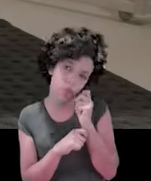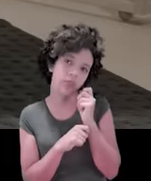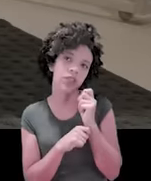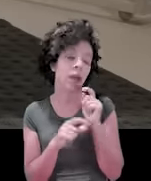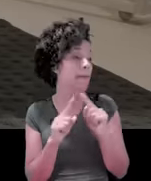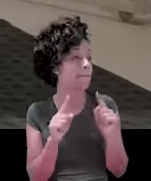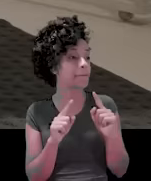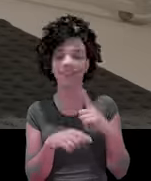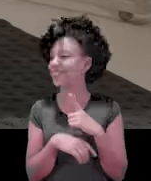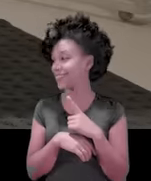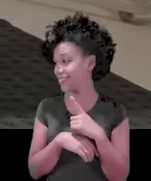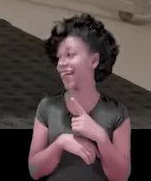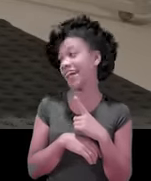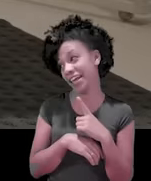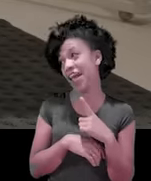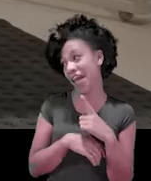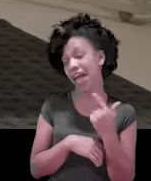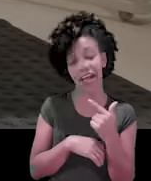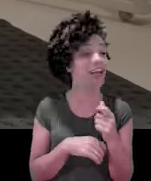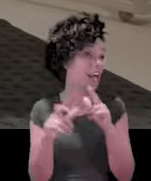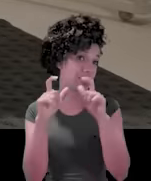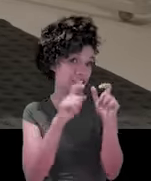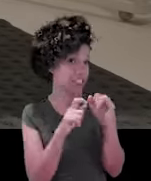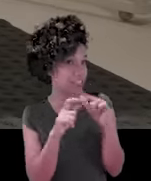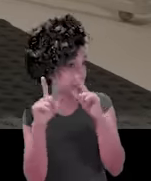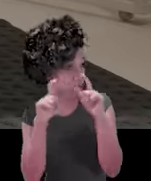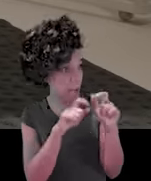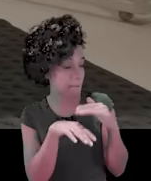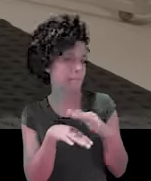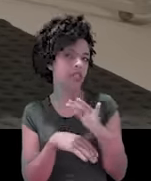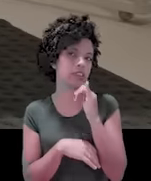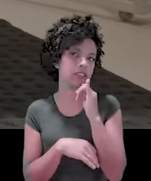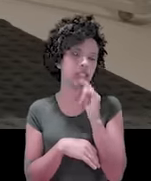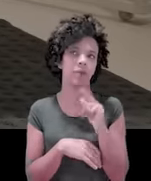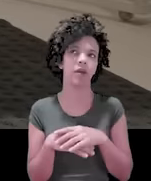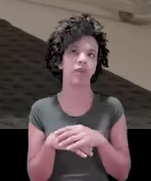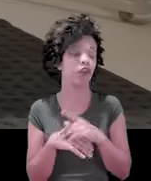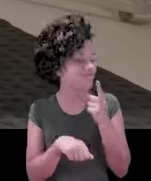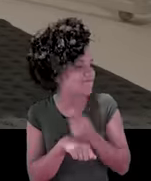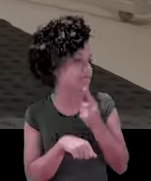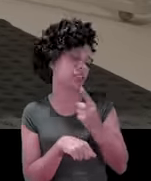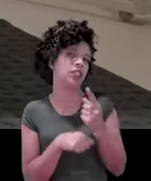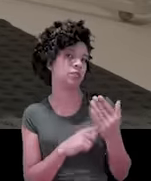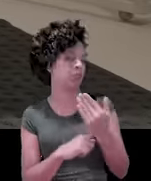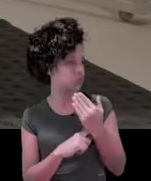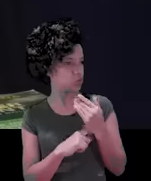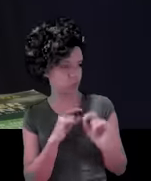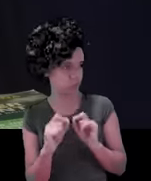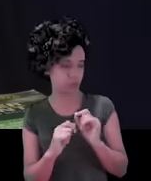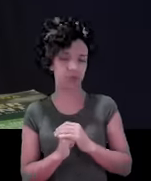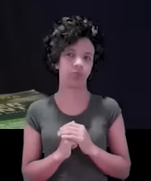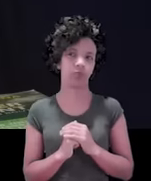só um pouco a gente ó Sarinha aqui eu sou minhas fotos mas uma coisa foi determinante e ajudou